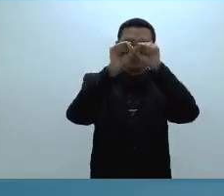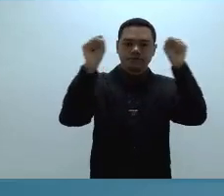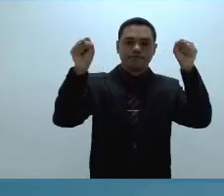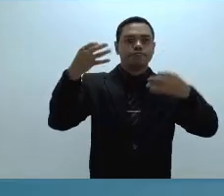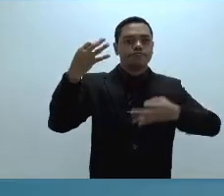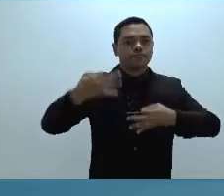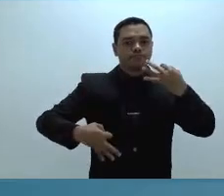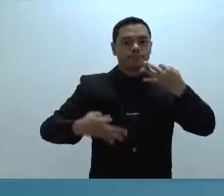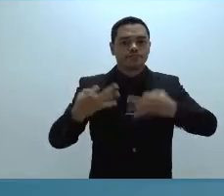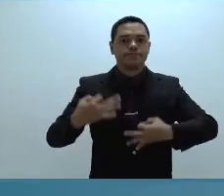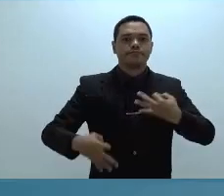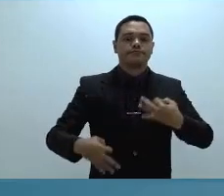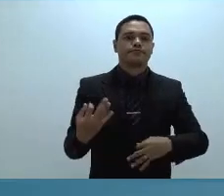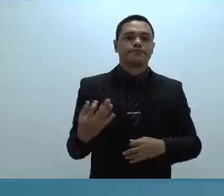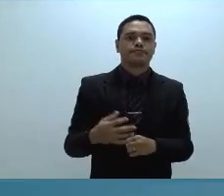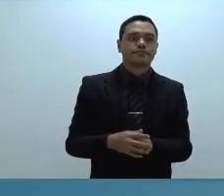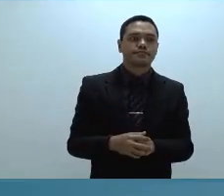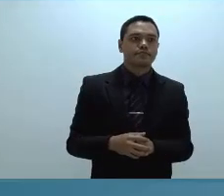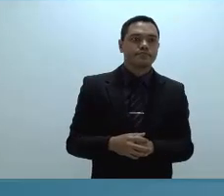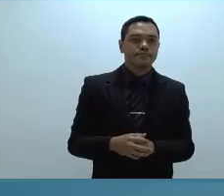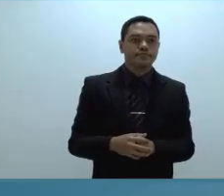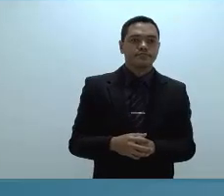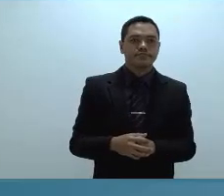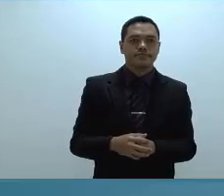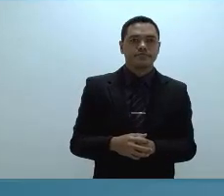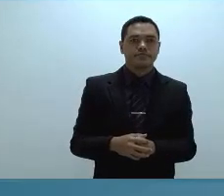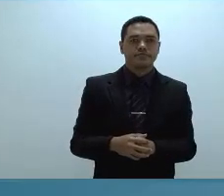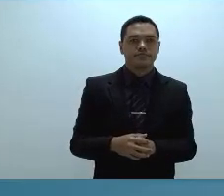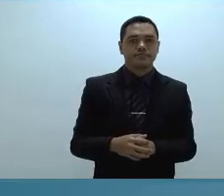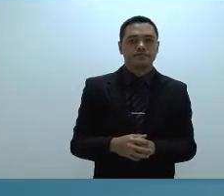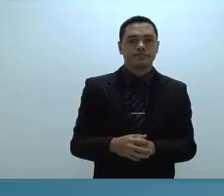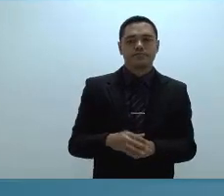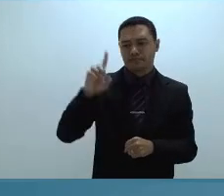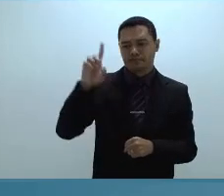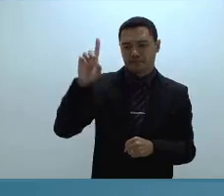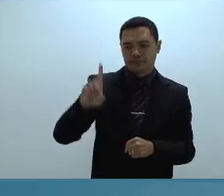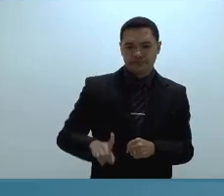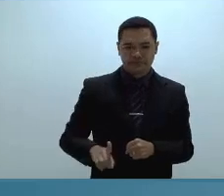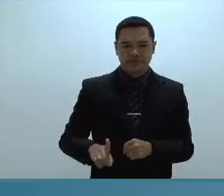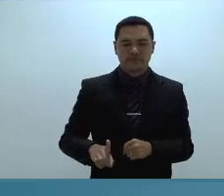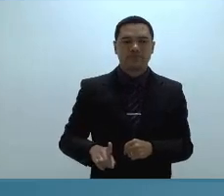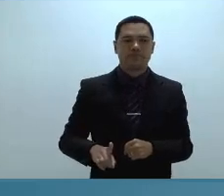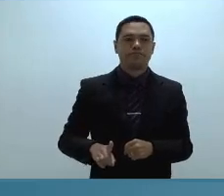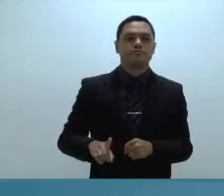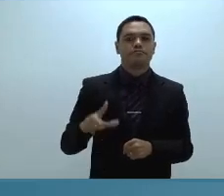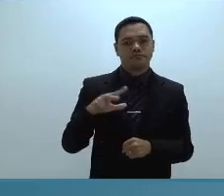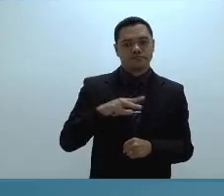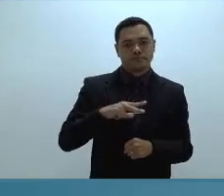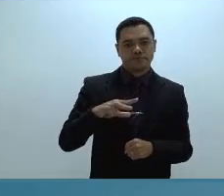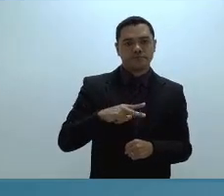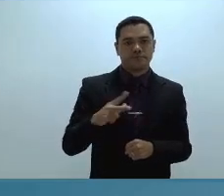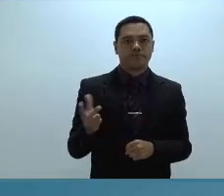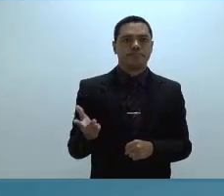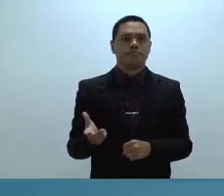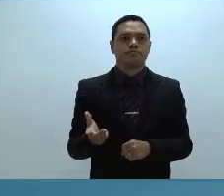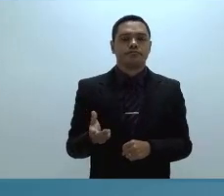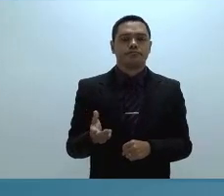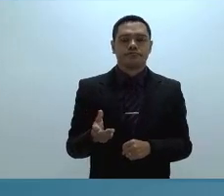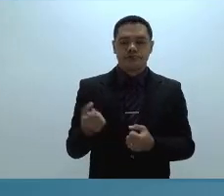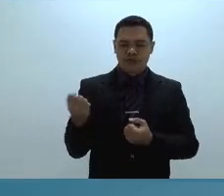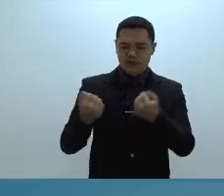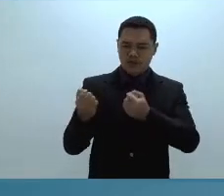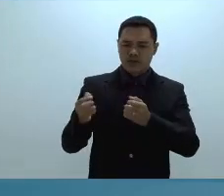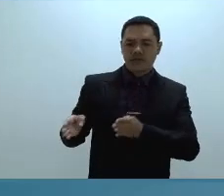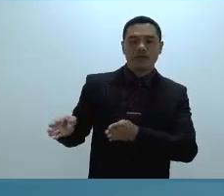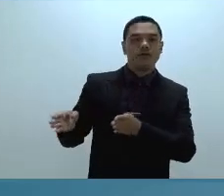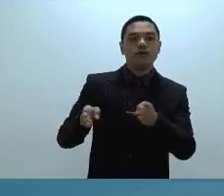regressiva por subrogação da seguradora nos direitos do segurado, movido por aquela contra a concessionária de rodovia estadual,